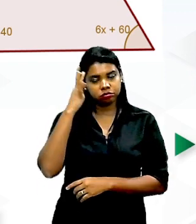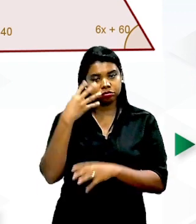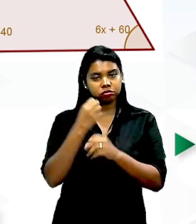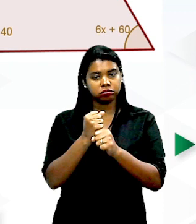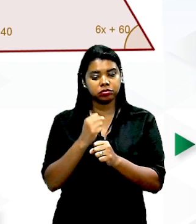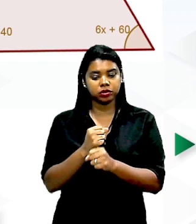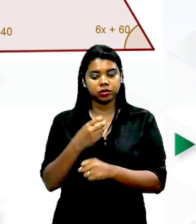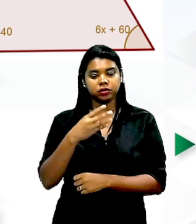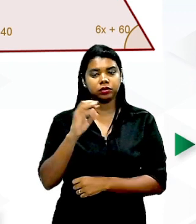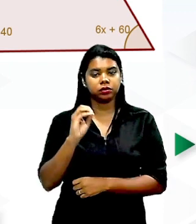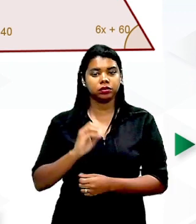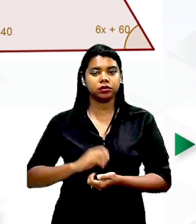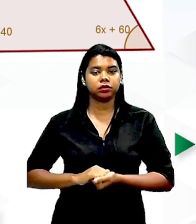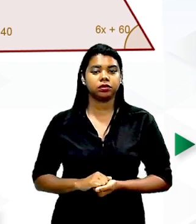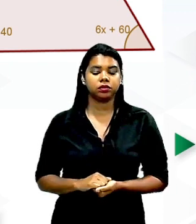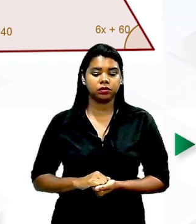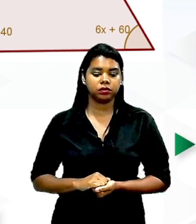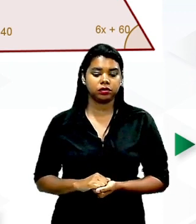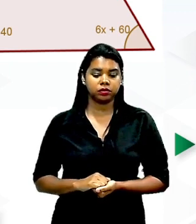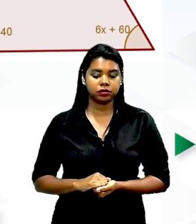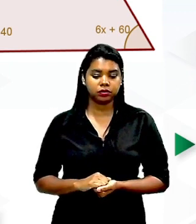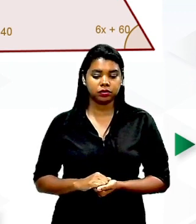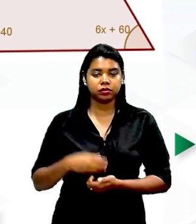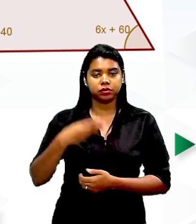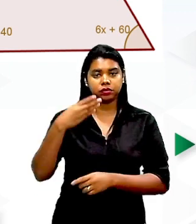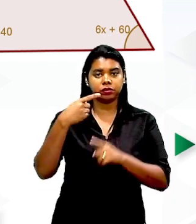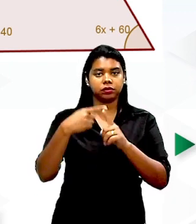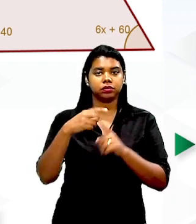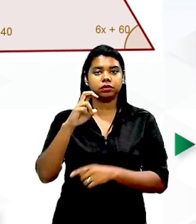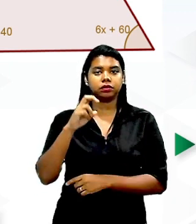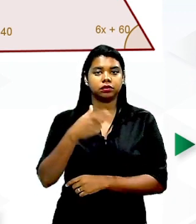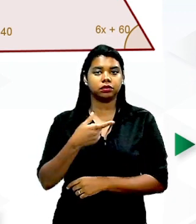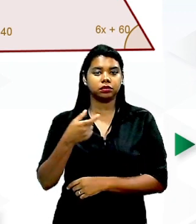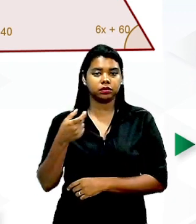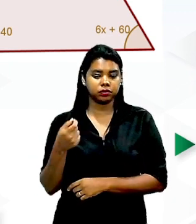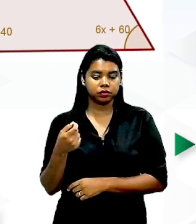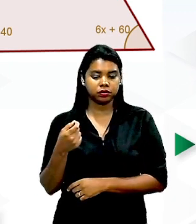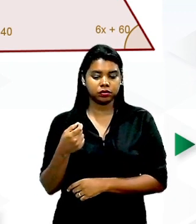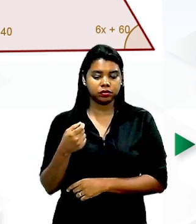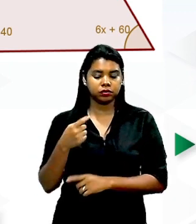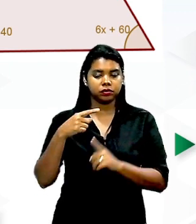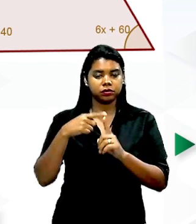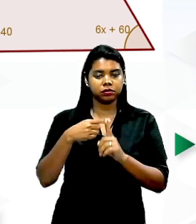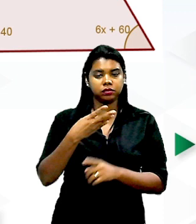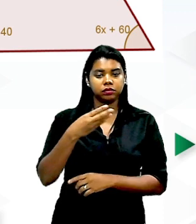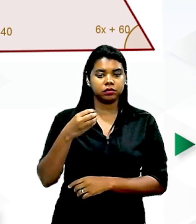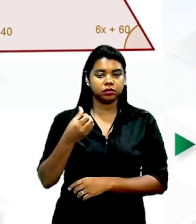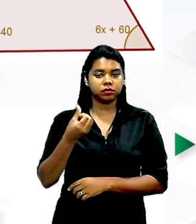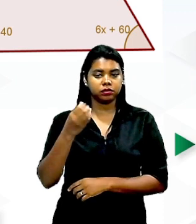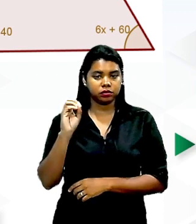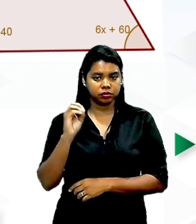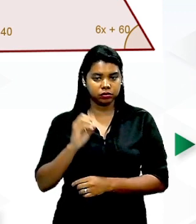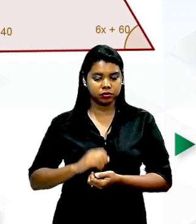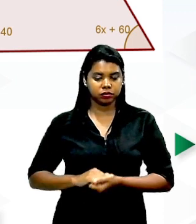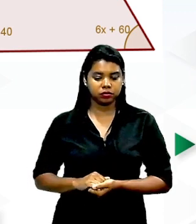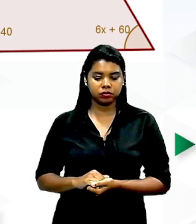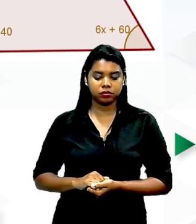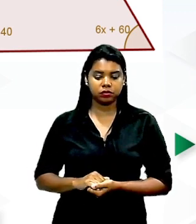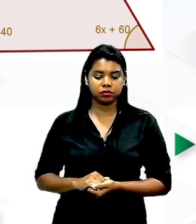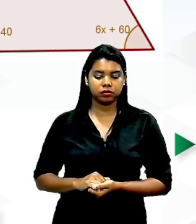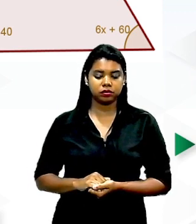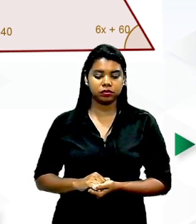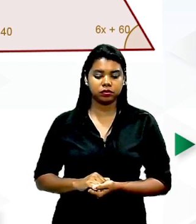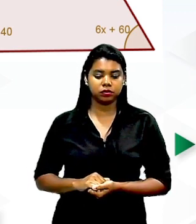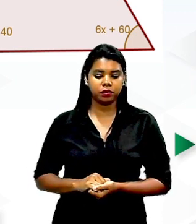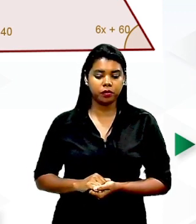com 40 graus. 4 vezes 5 vai dar 20, 20 mais 40, 60 graus. Então, o primeiro ângulo foi